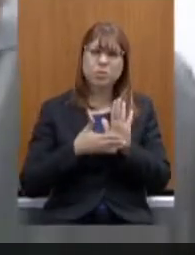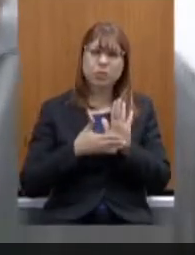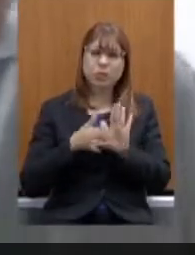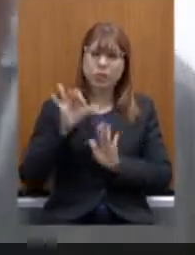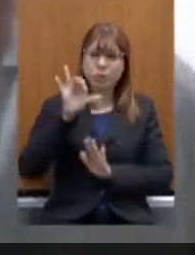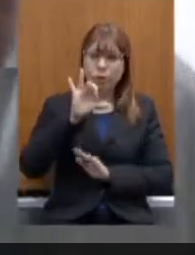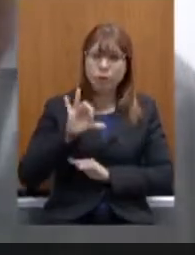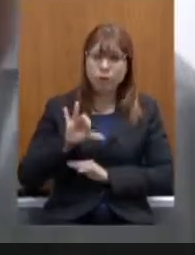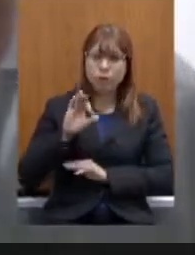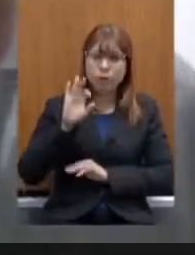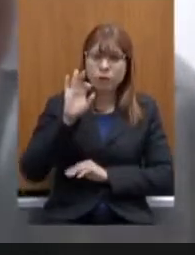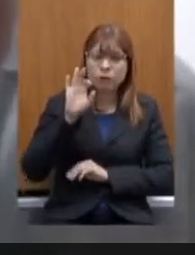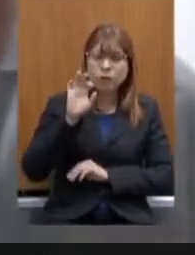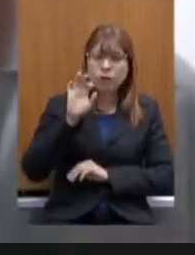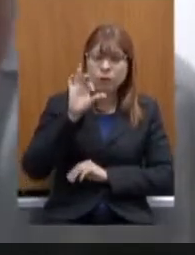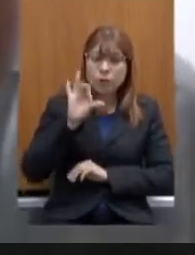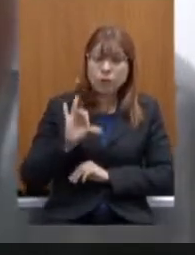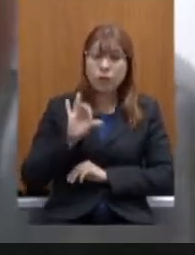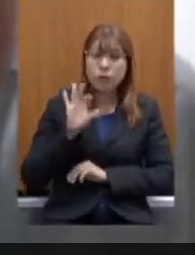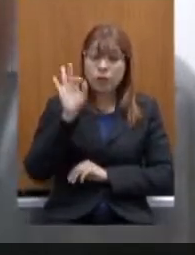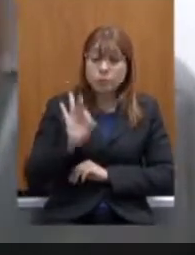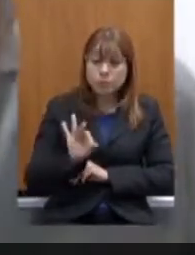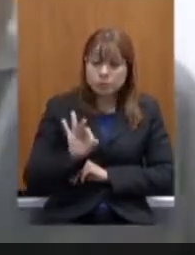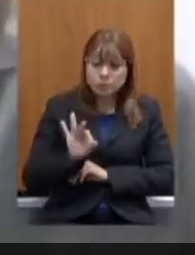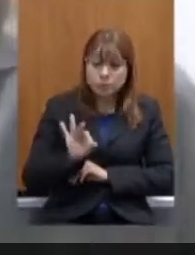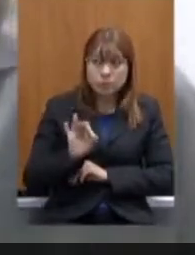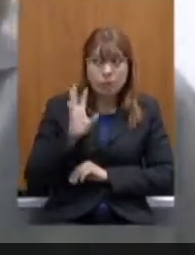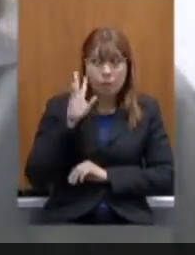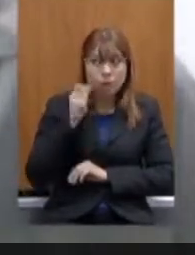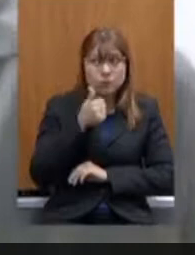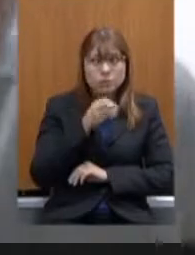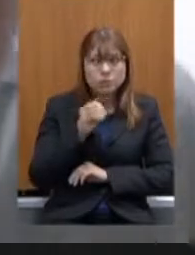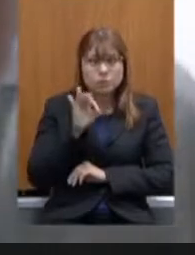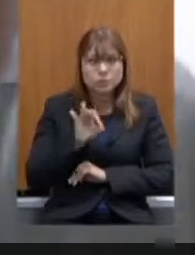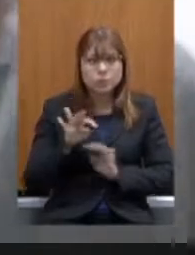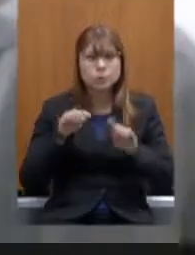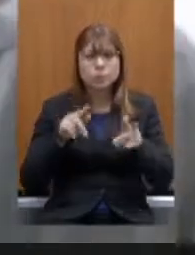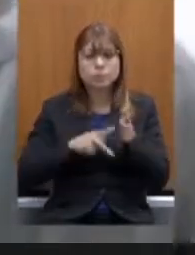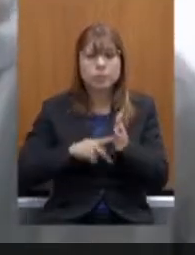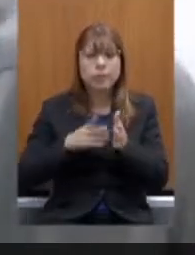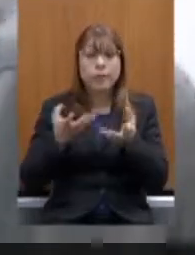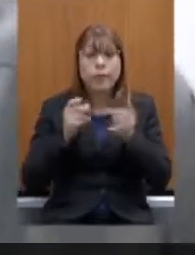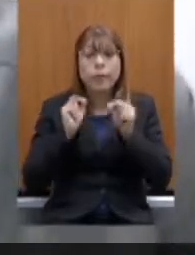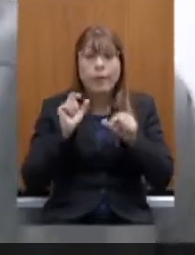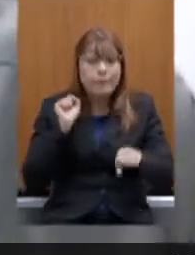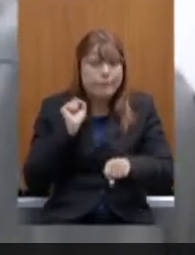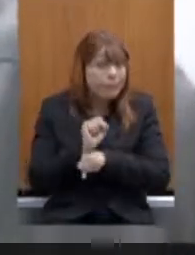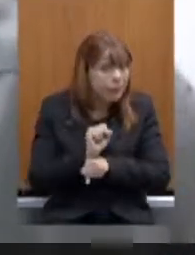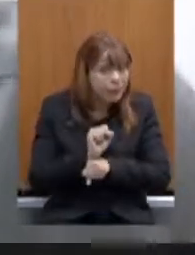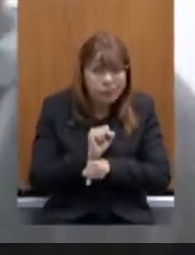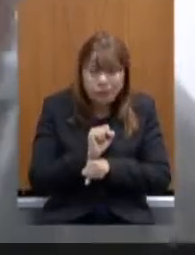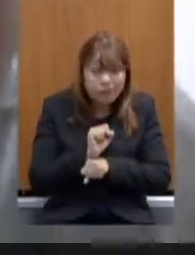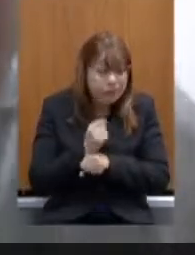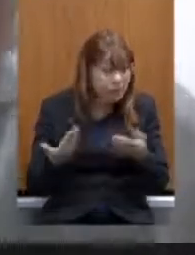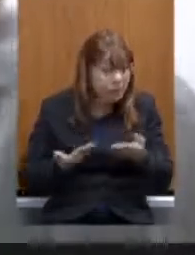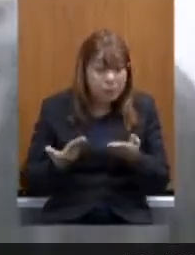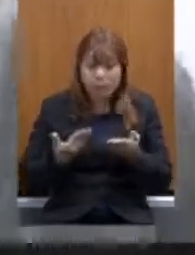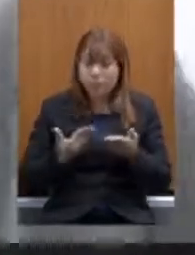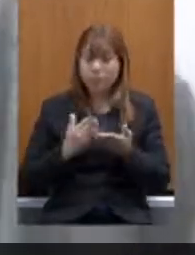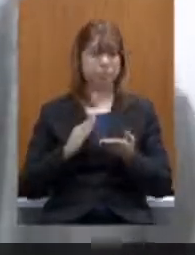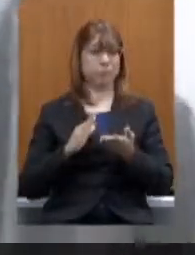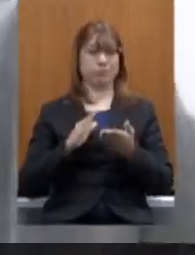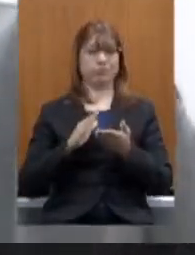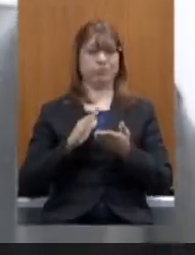99 porcento do sindicato se não tiver enganado se não fossem por cento é adiar a apresentação é segurar